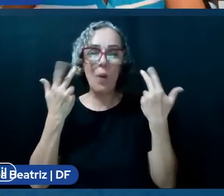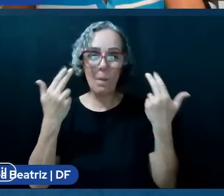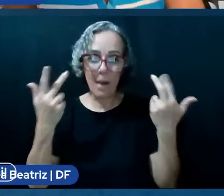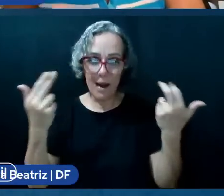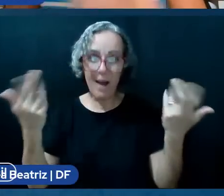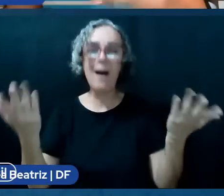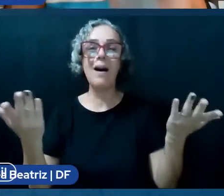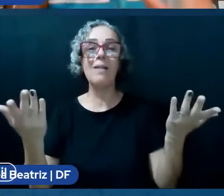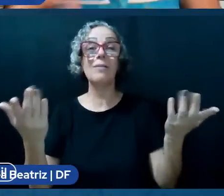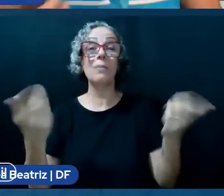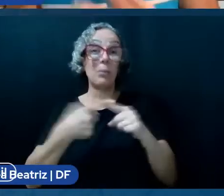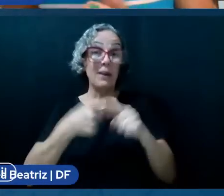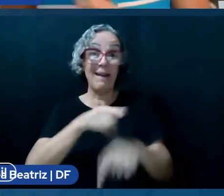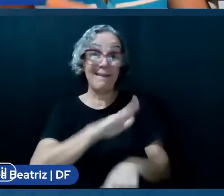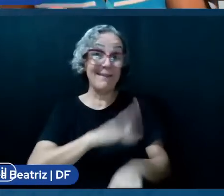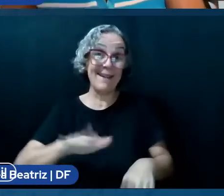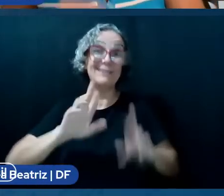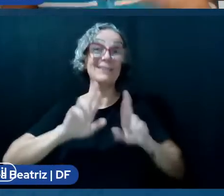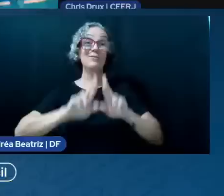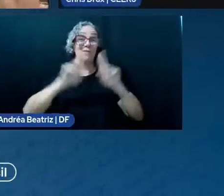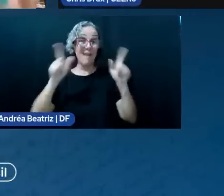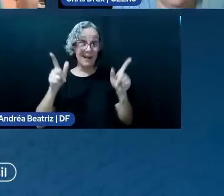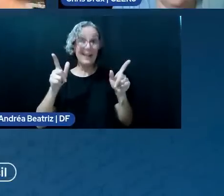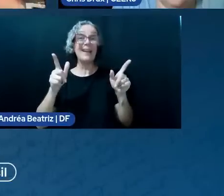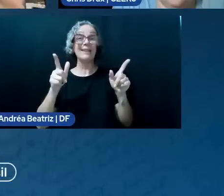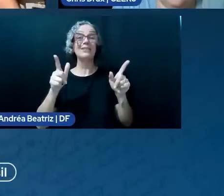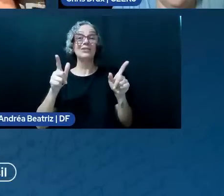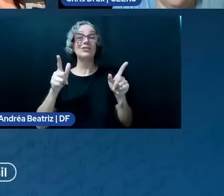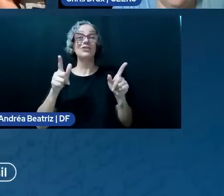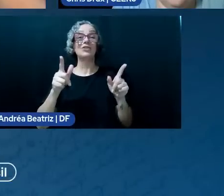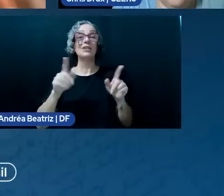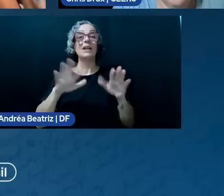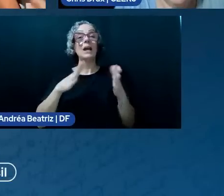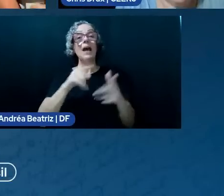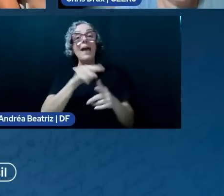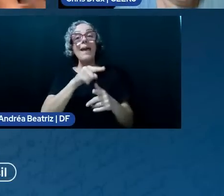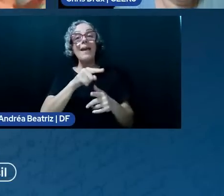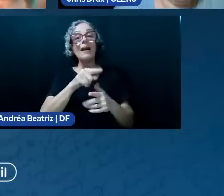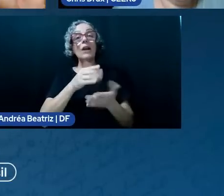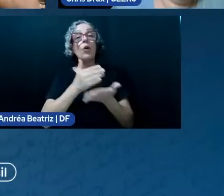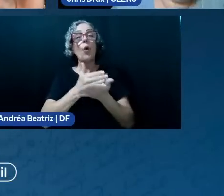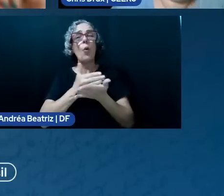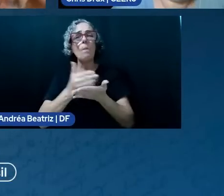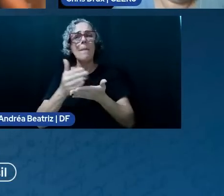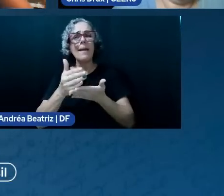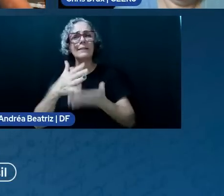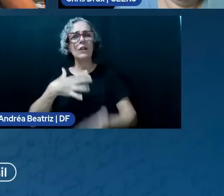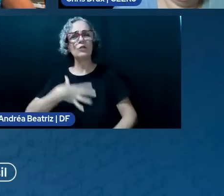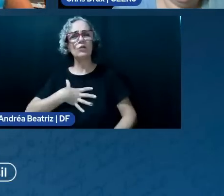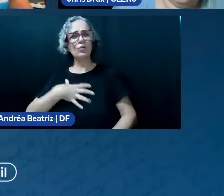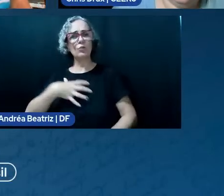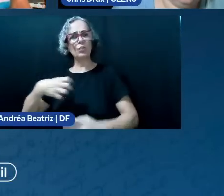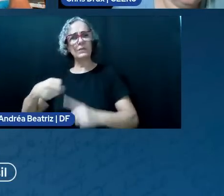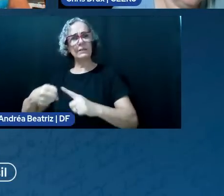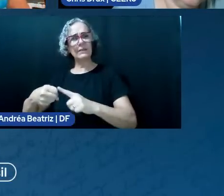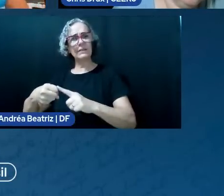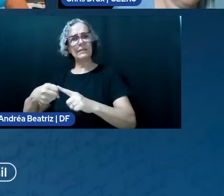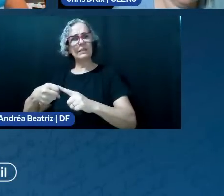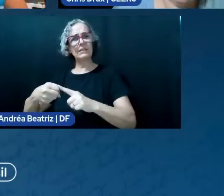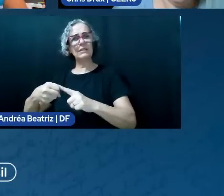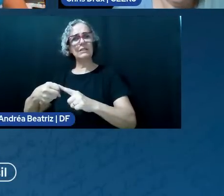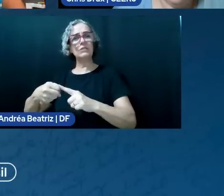normal da criança, ela começa a tentar suicídio, o que pode ser a intervenção direta